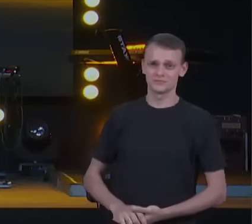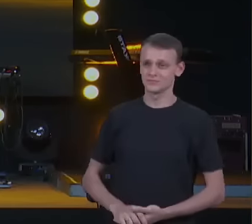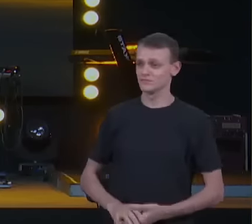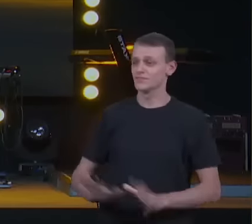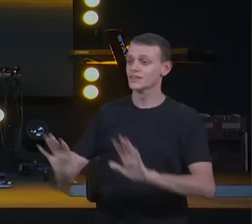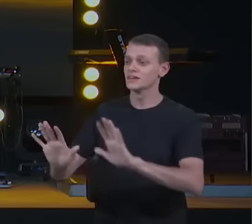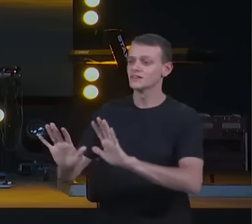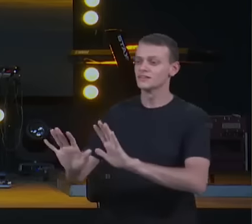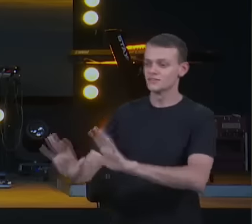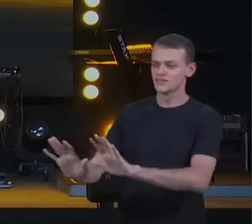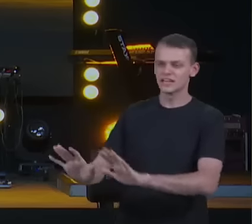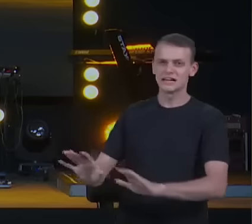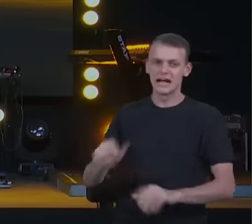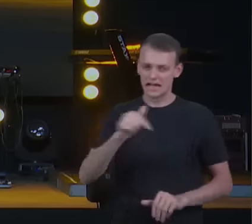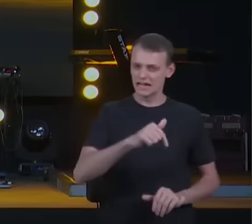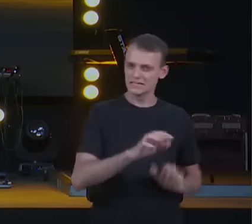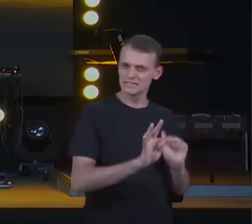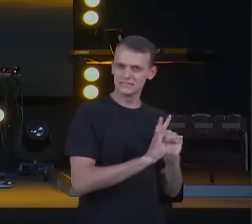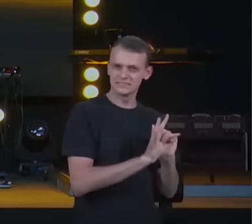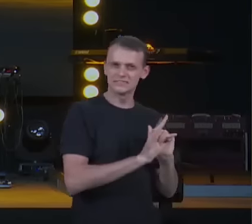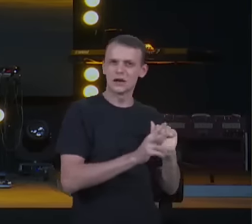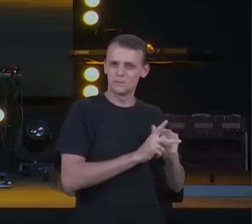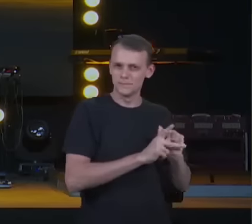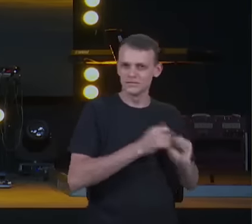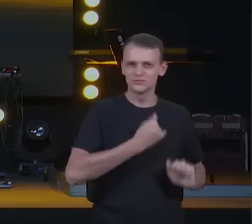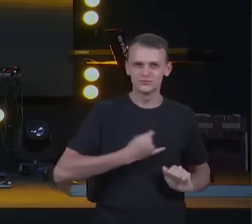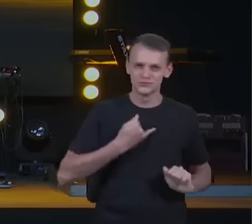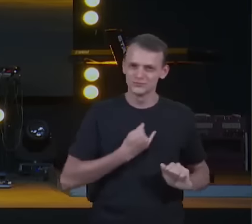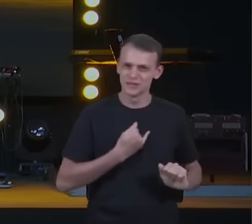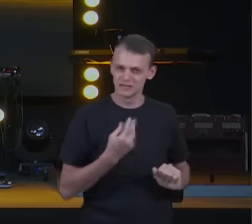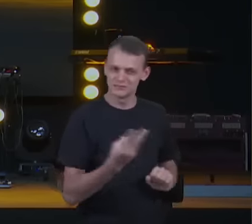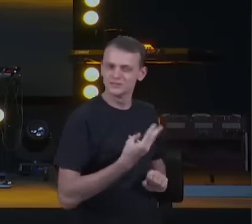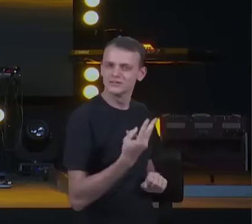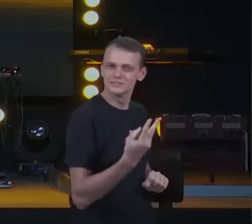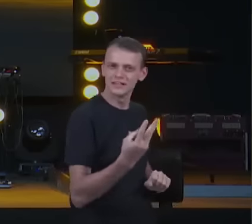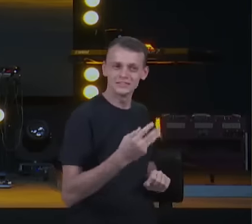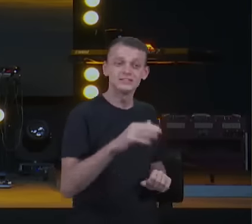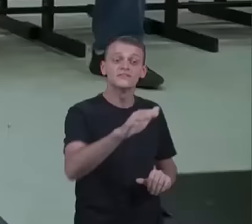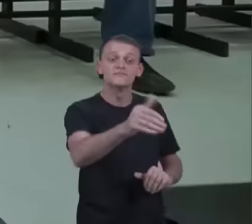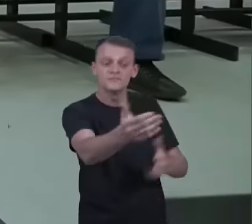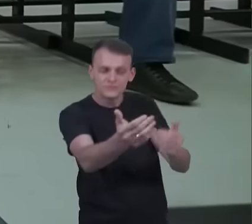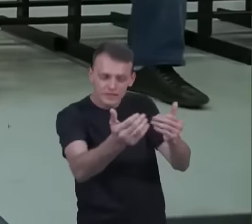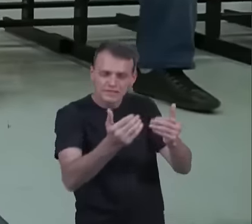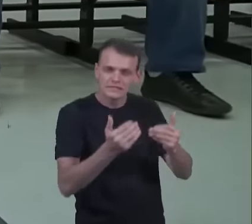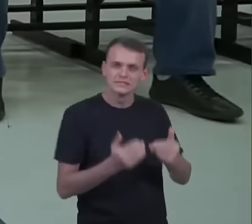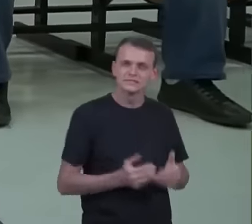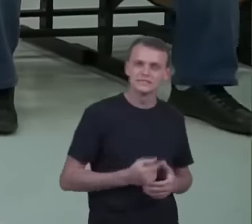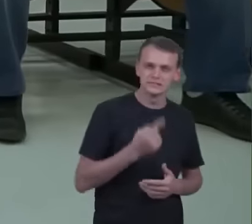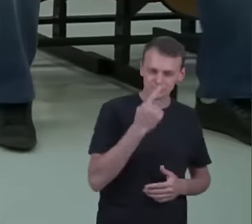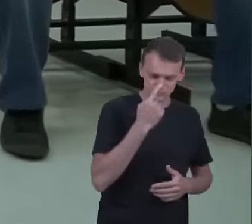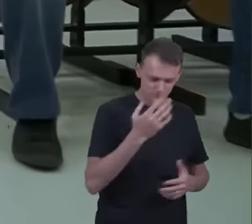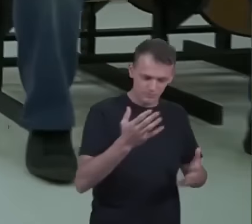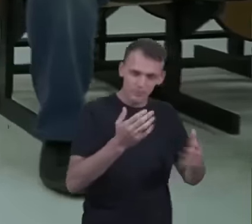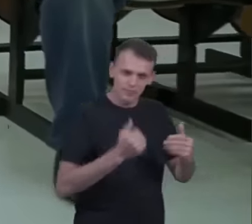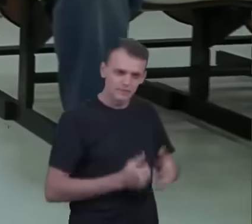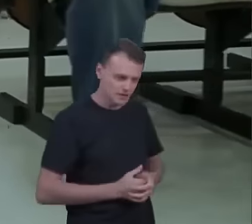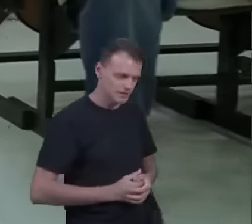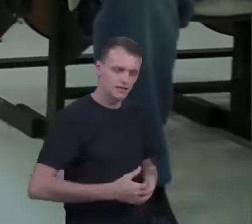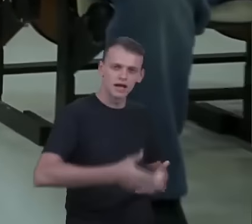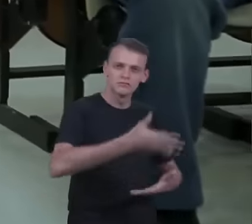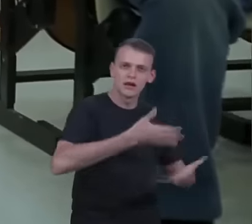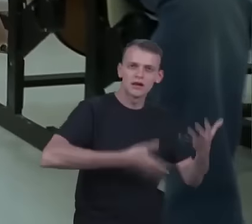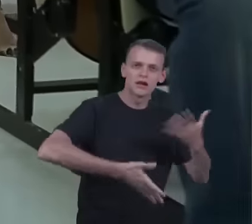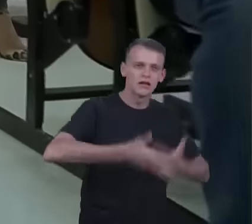Fica aqui só Tiago, Pedro e João comigo. Tem uma coisa que eu preciso fazer, mas preciso de completa